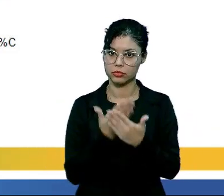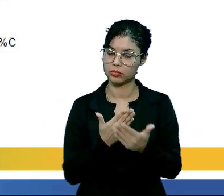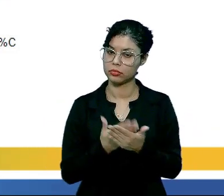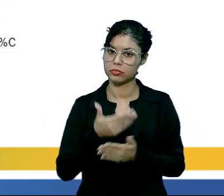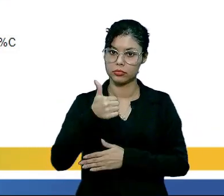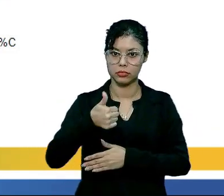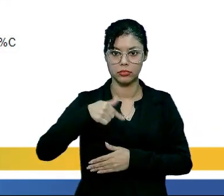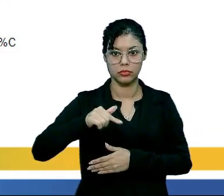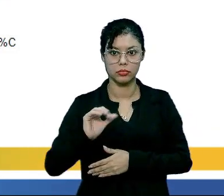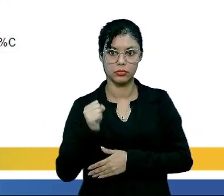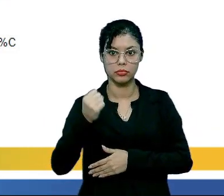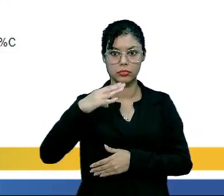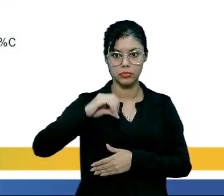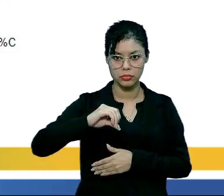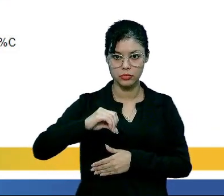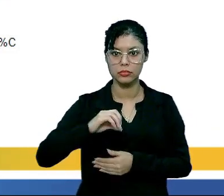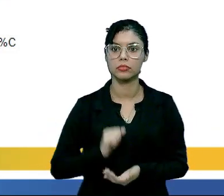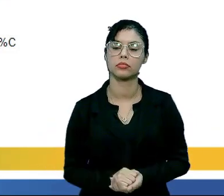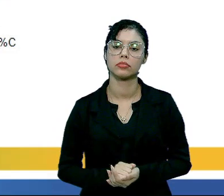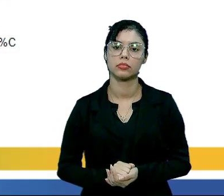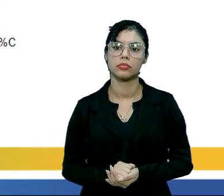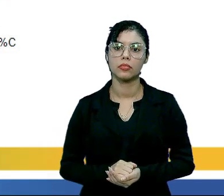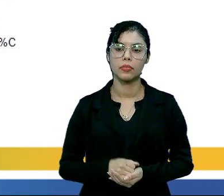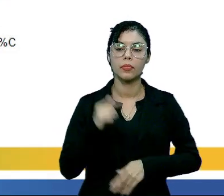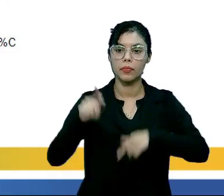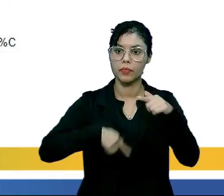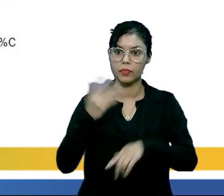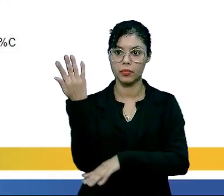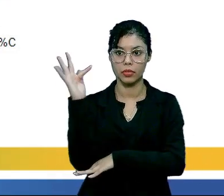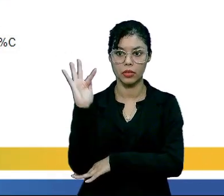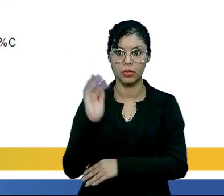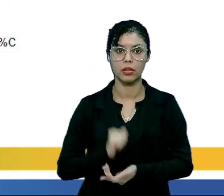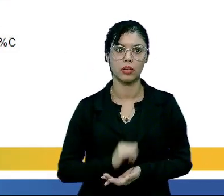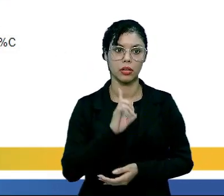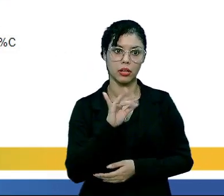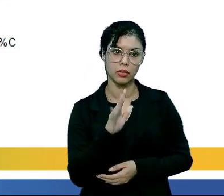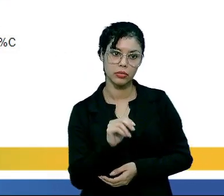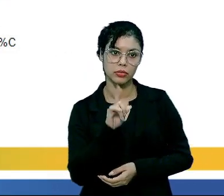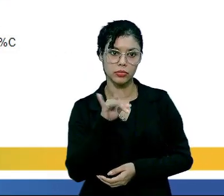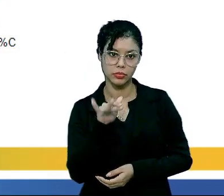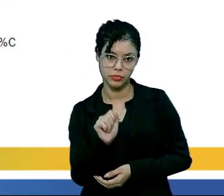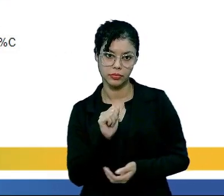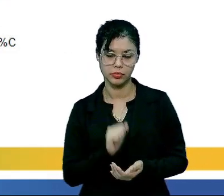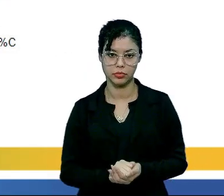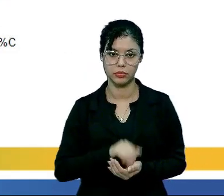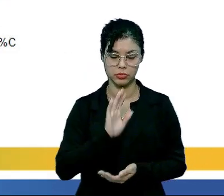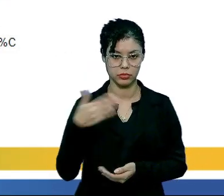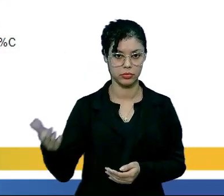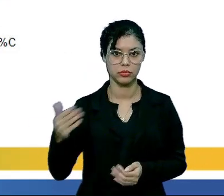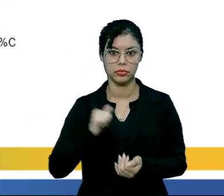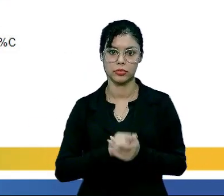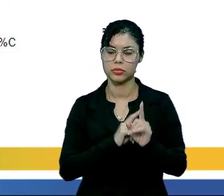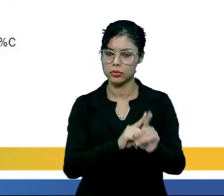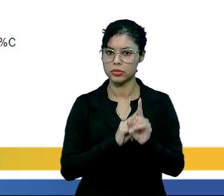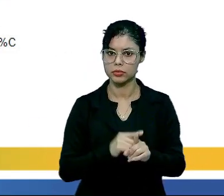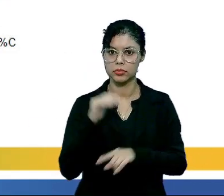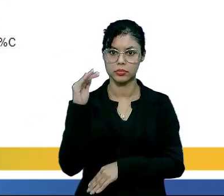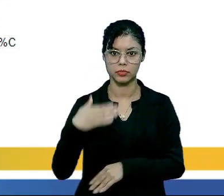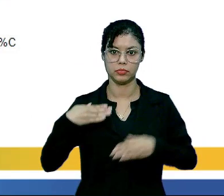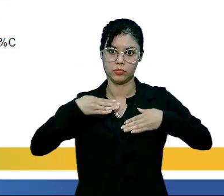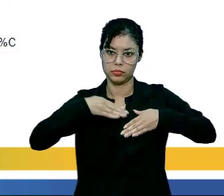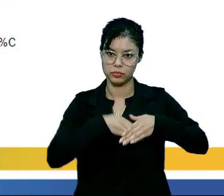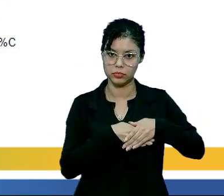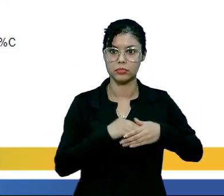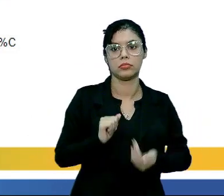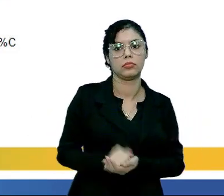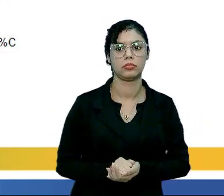químico começou a ser estudado em 1798 pelo químico francês Claude-Louis Berthollet, quando acompanhava